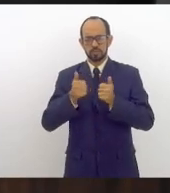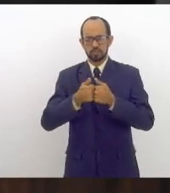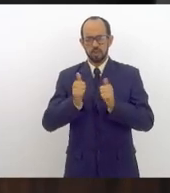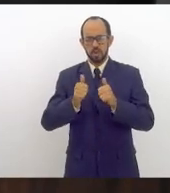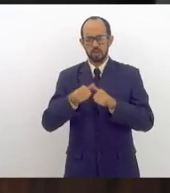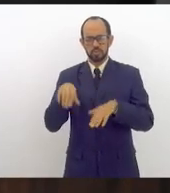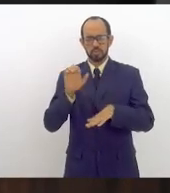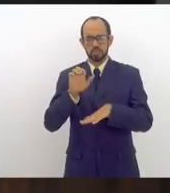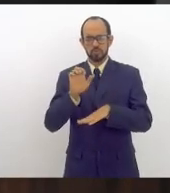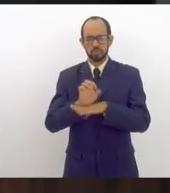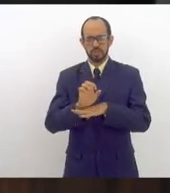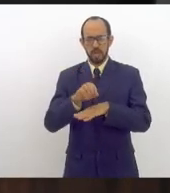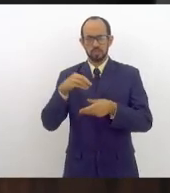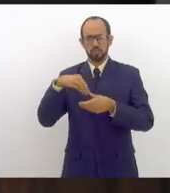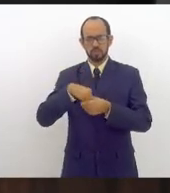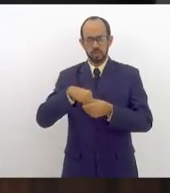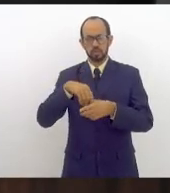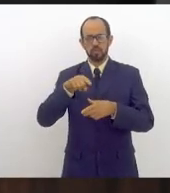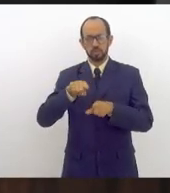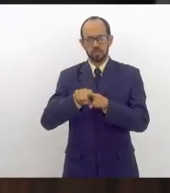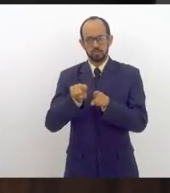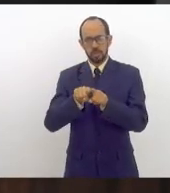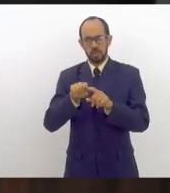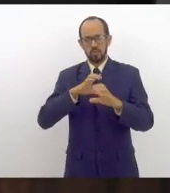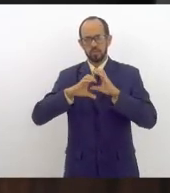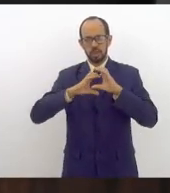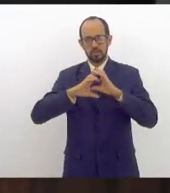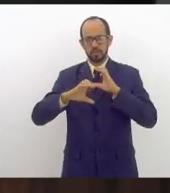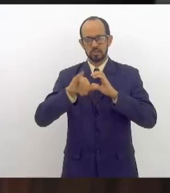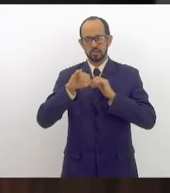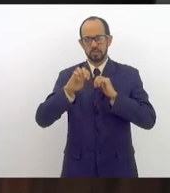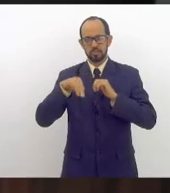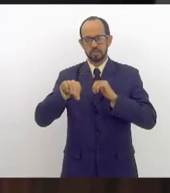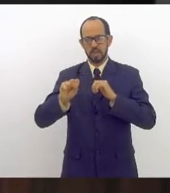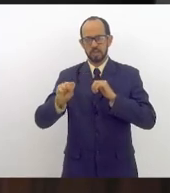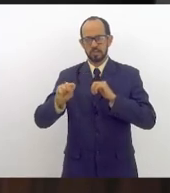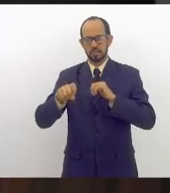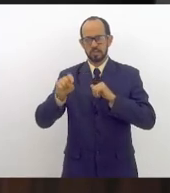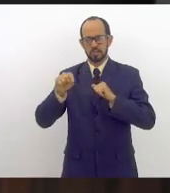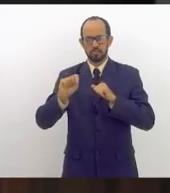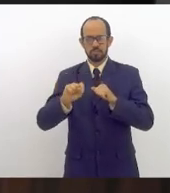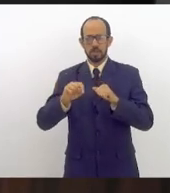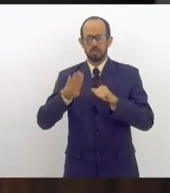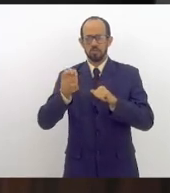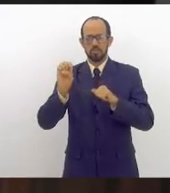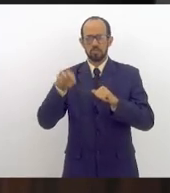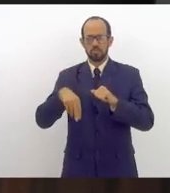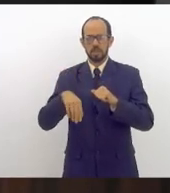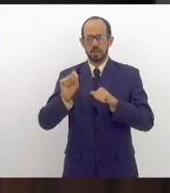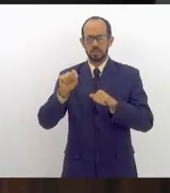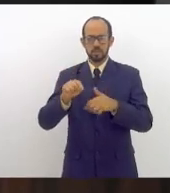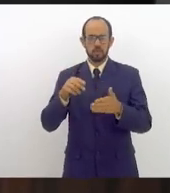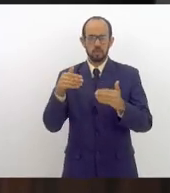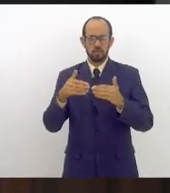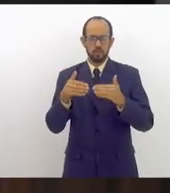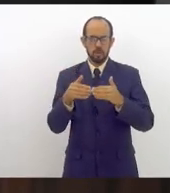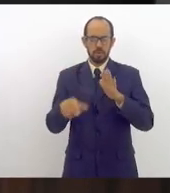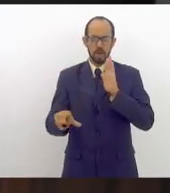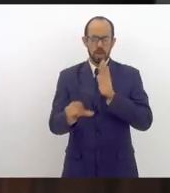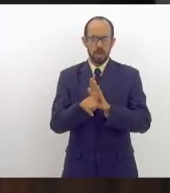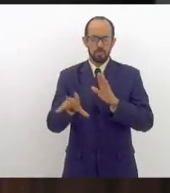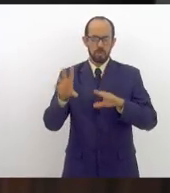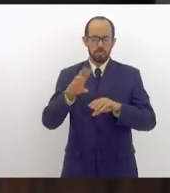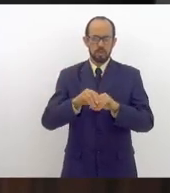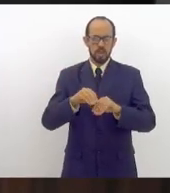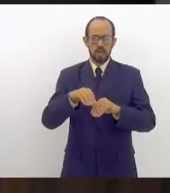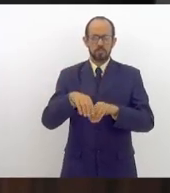interestadual, intermunicipal e de comunicação, ICMS, incidentes sobre os bens e serviços definidos como essenciais no termo da Lei Complementar número